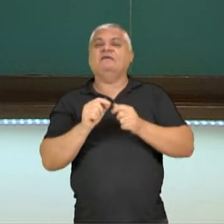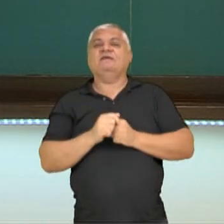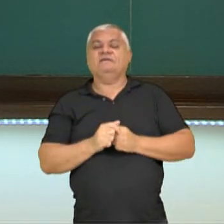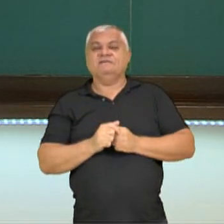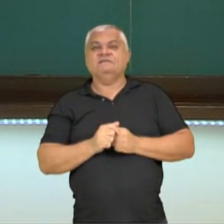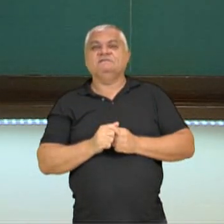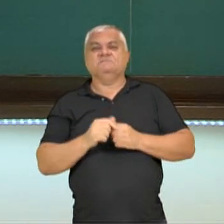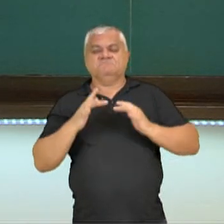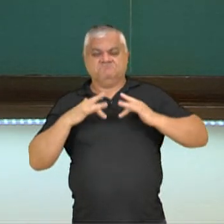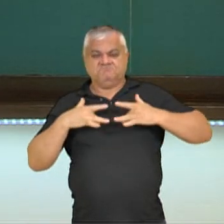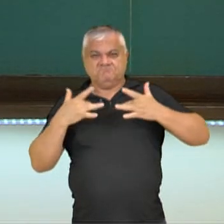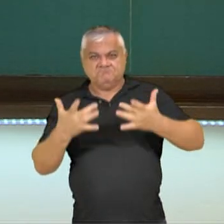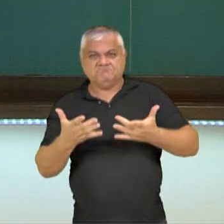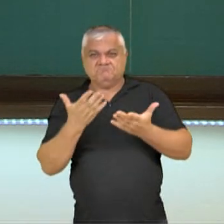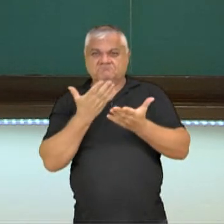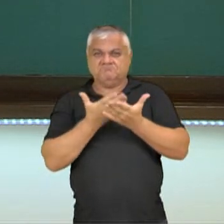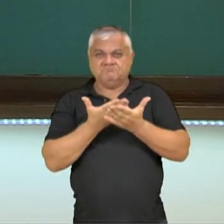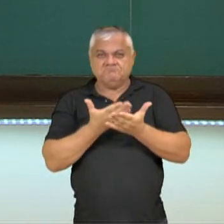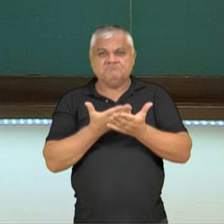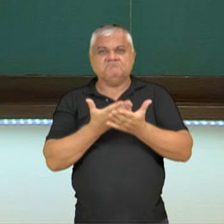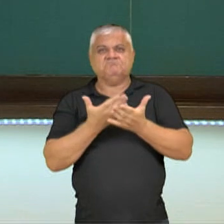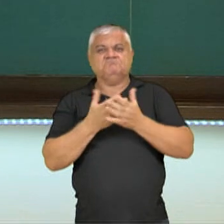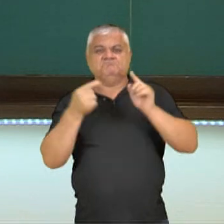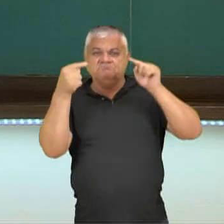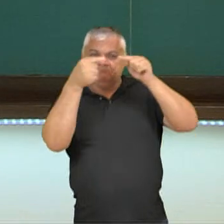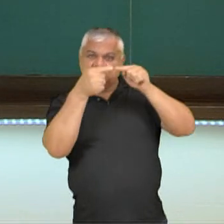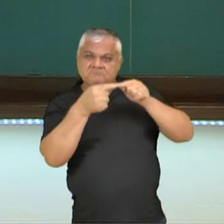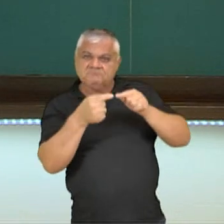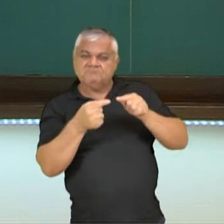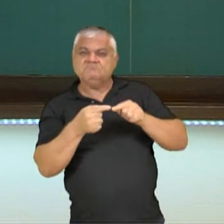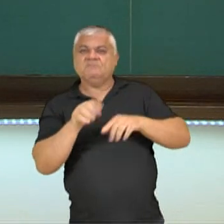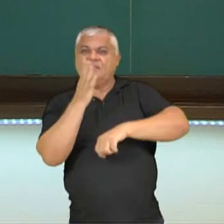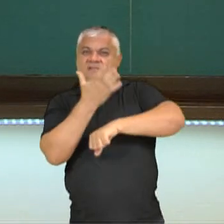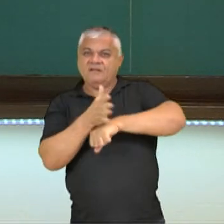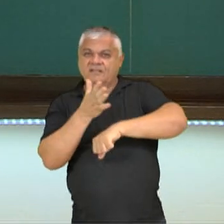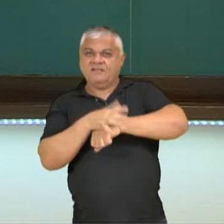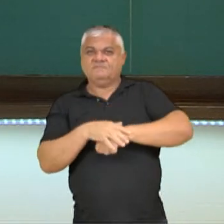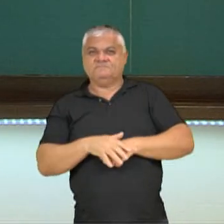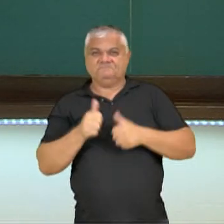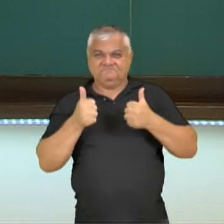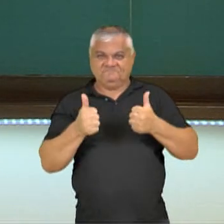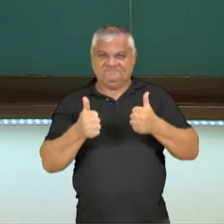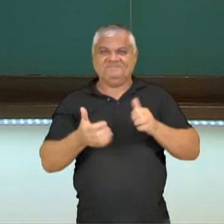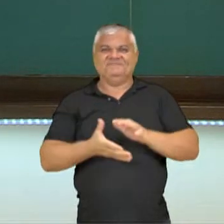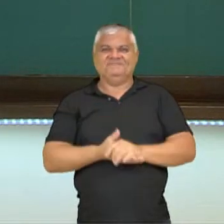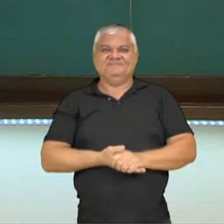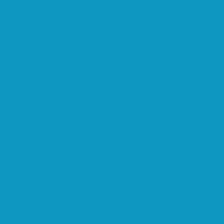desta dedicação e desta aplicação que você está tendo.